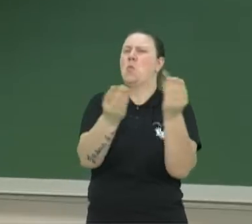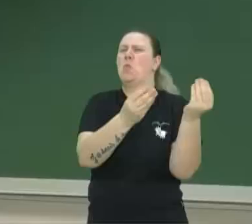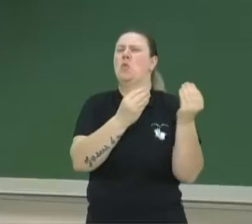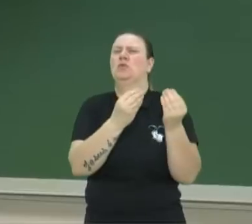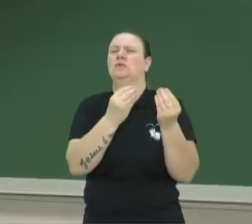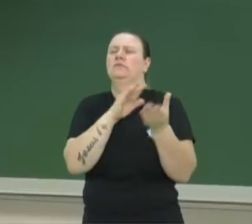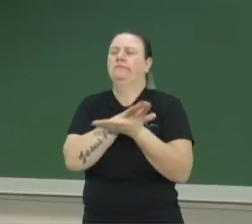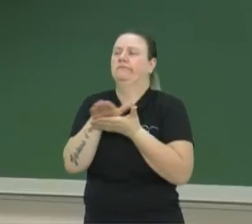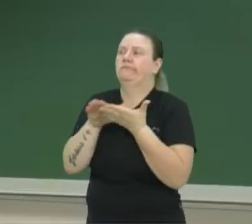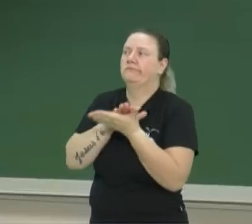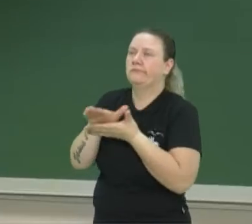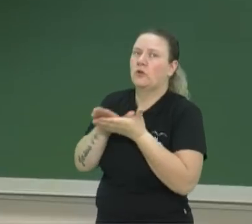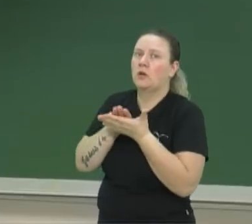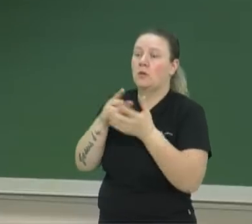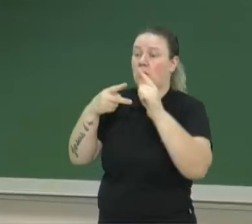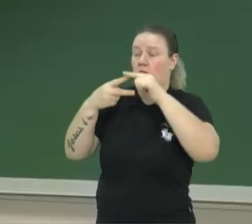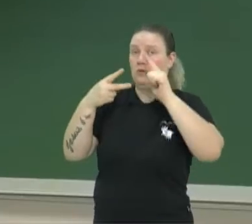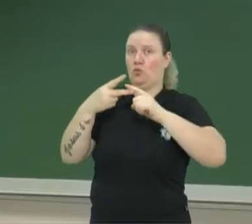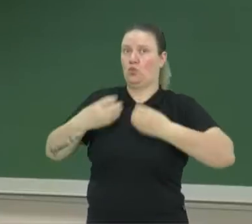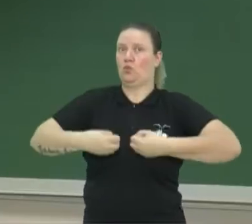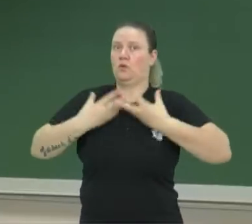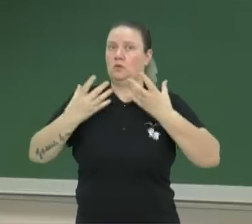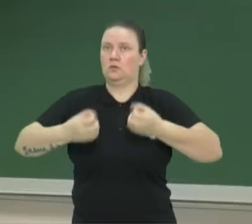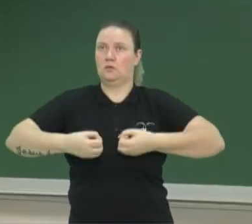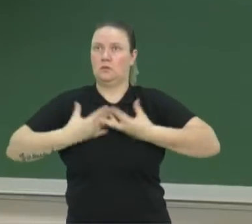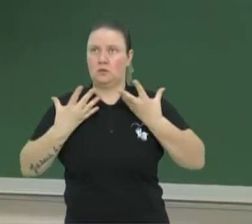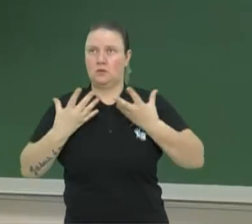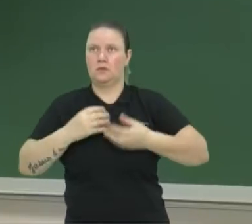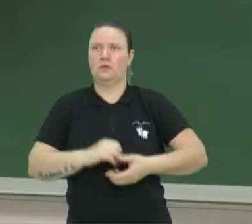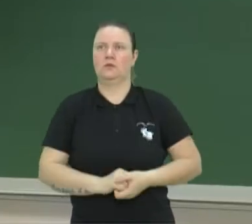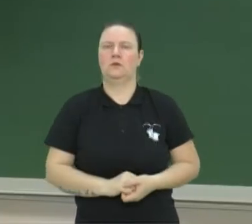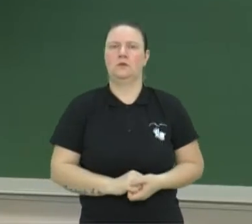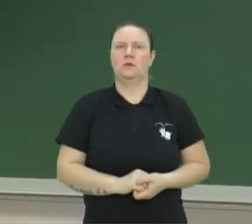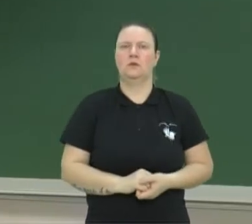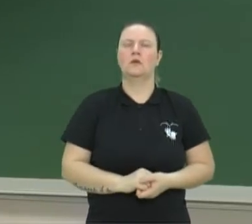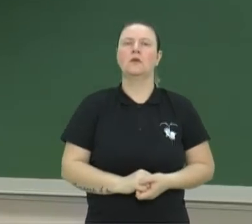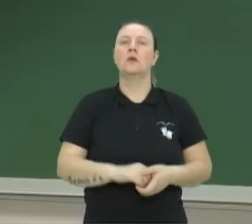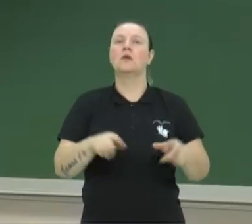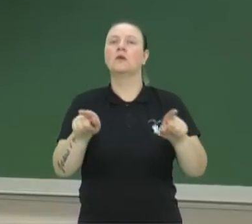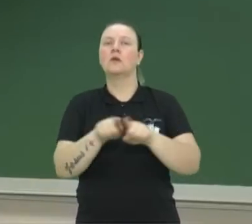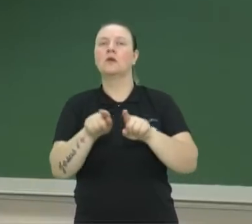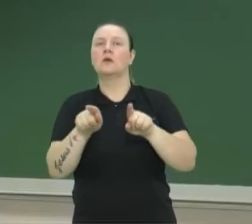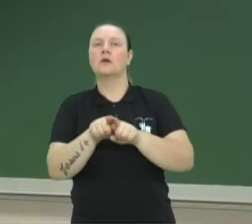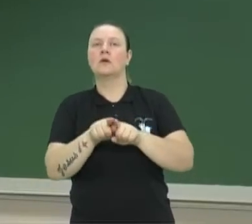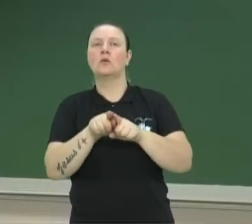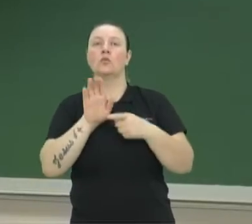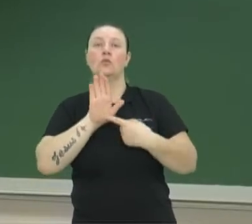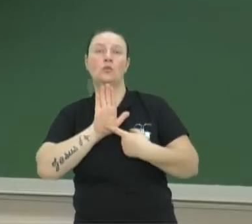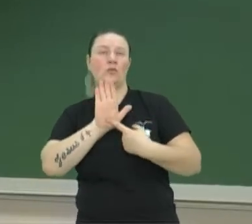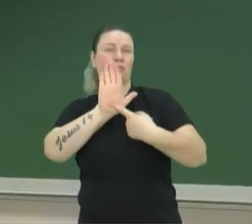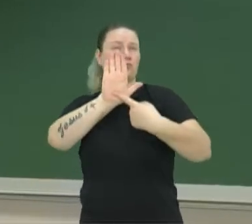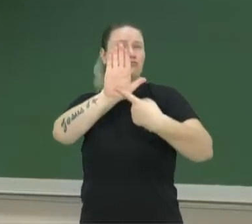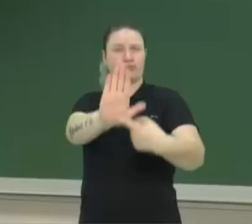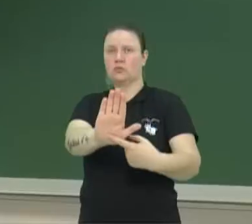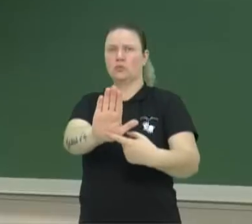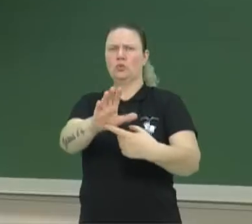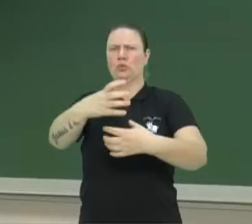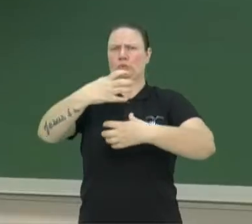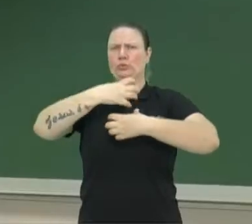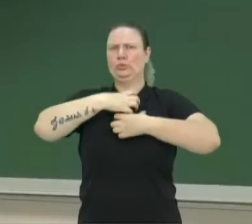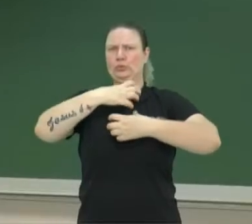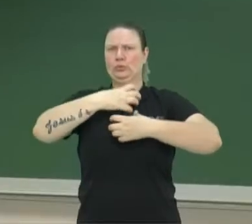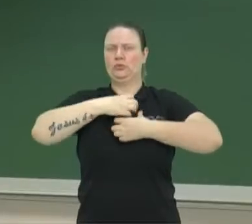elas significam? O que que elas estão representando? As expressões reforçam e enfatizam os